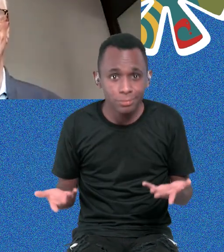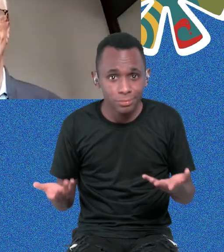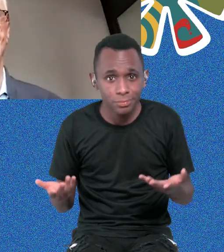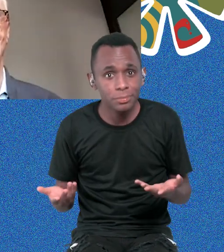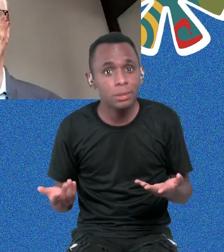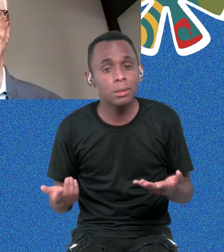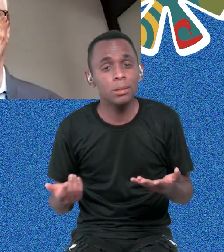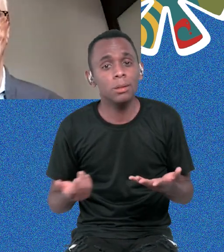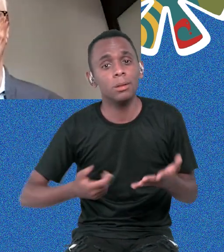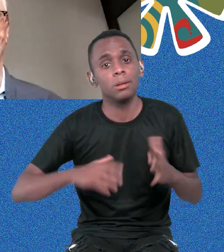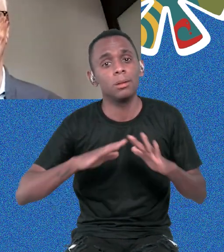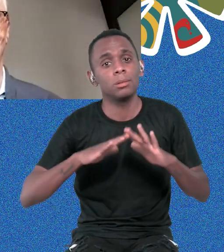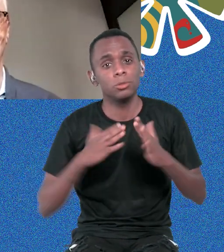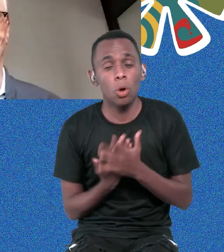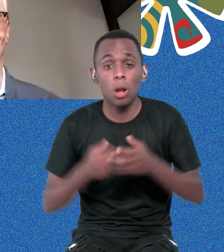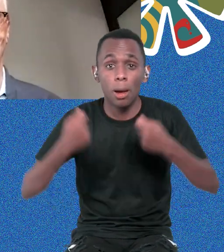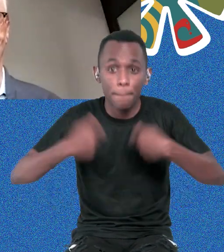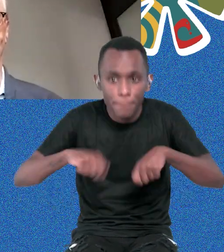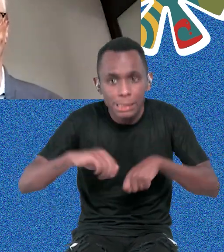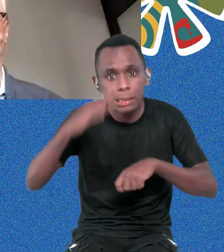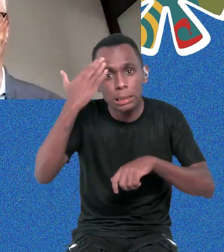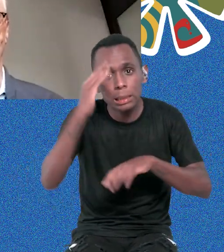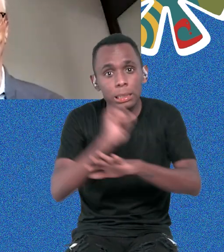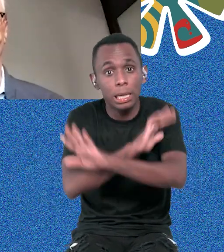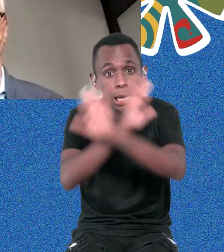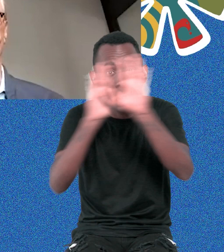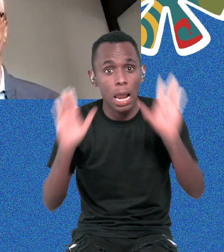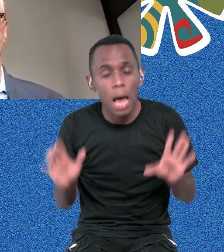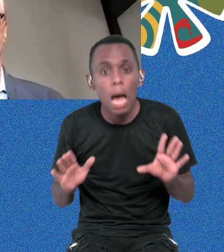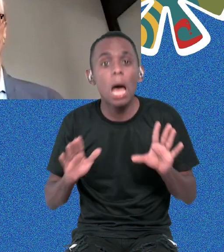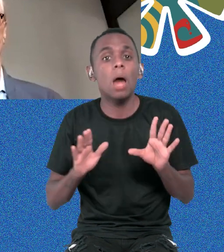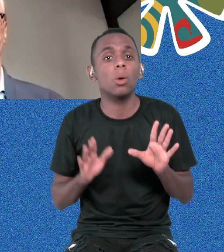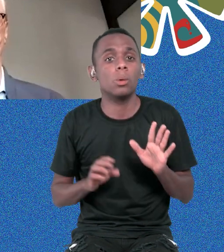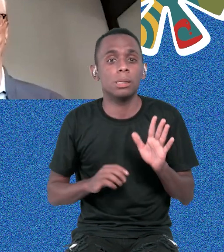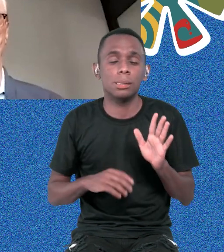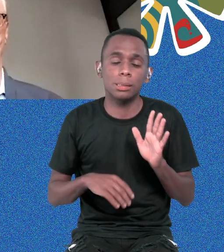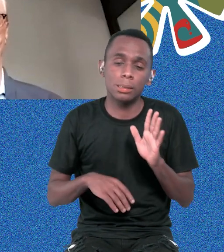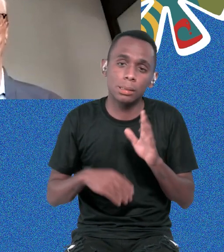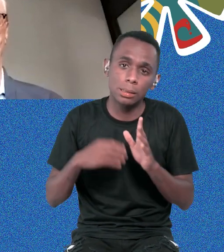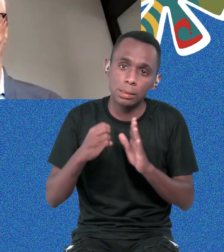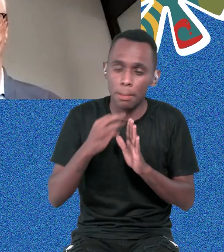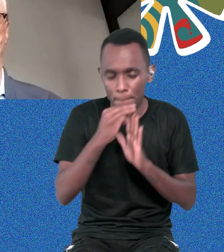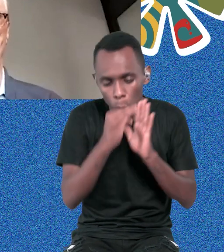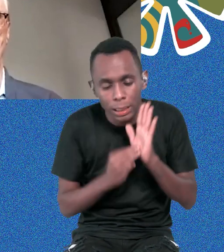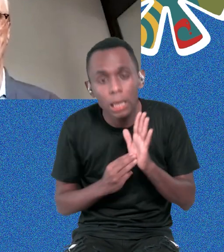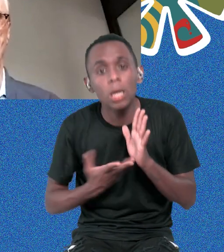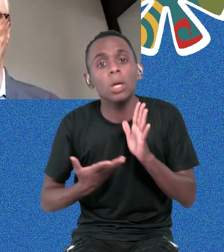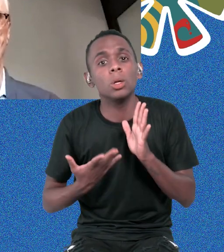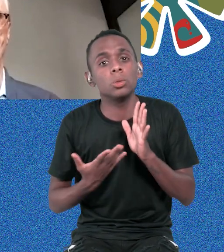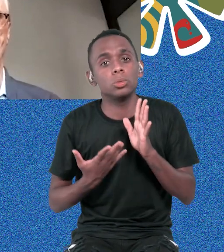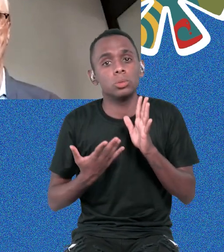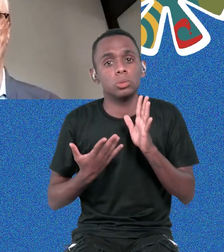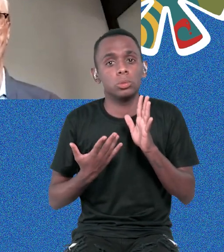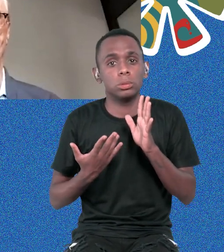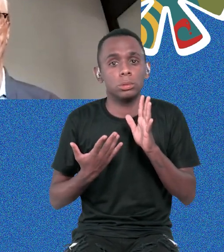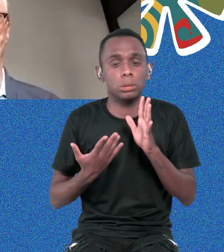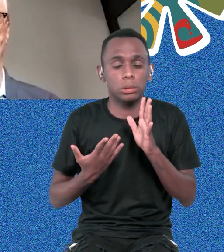ou seja, ela precisa entender que essas matrizes de formação,